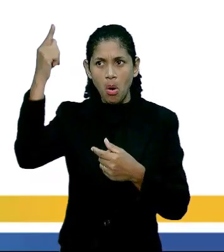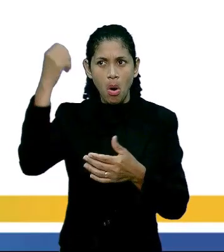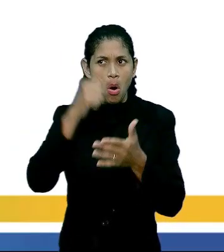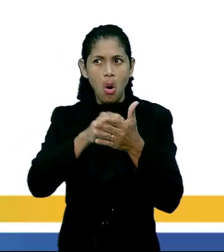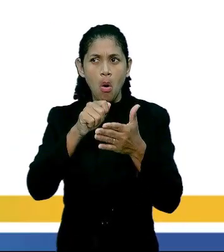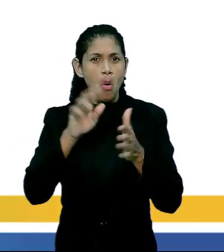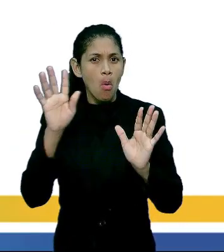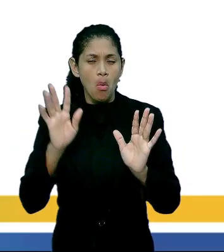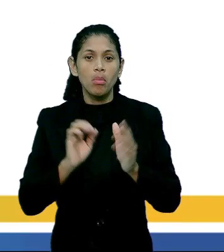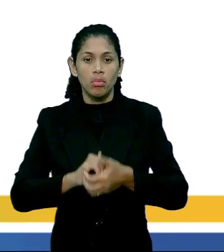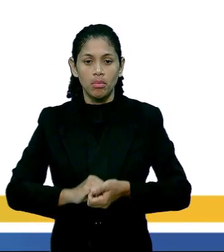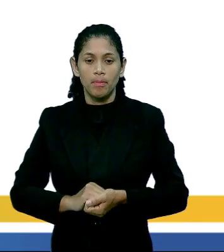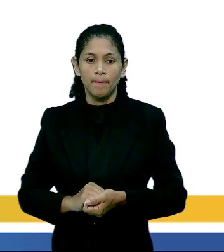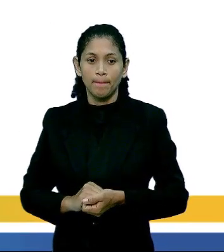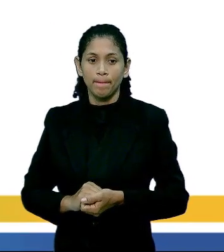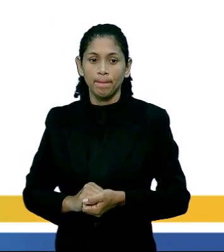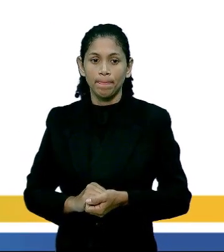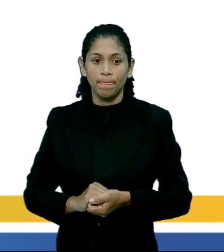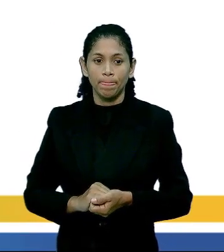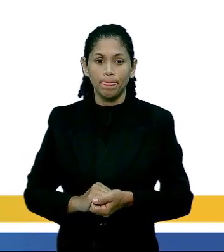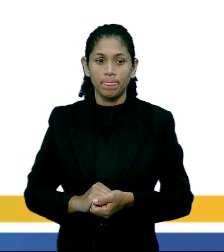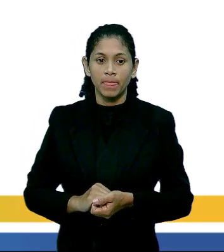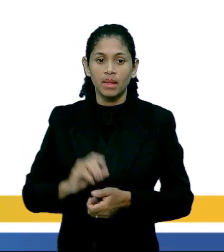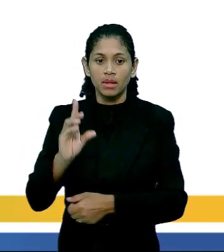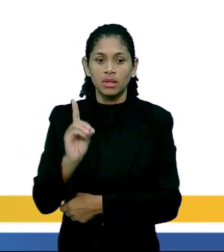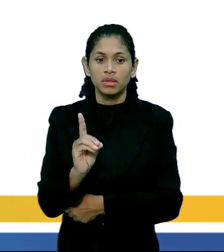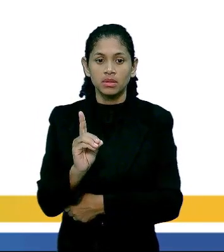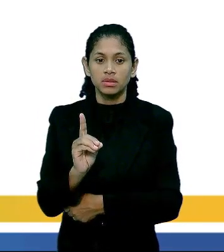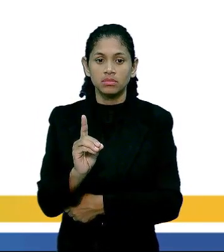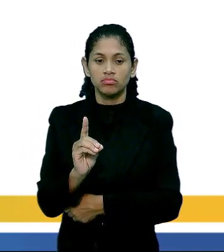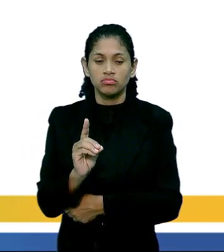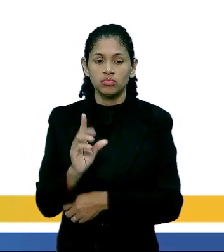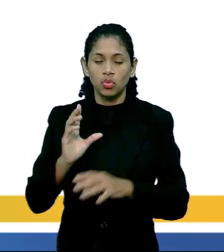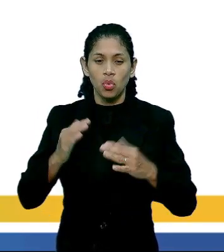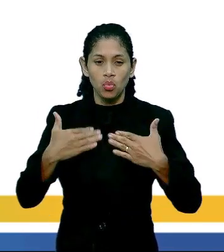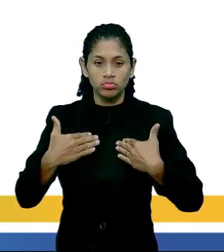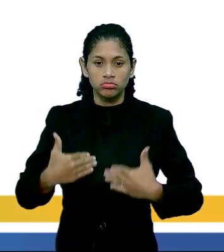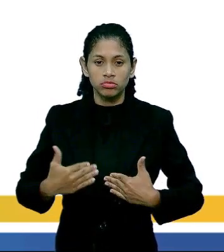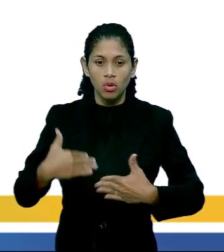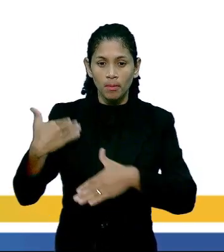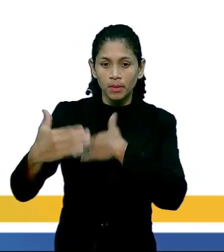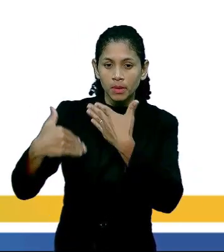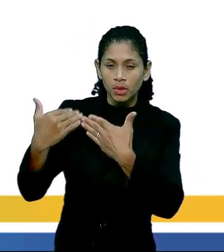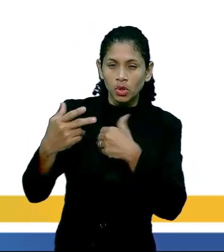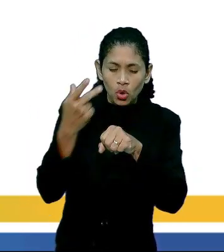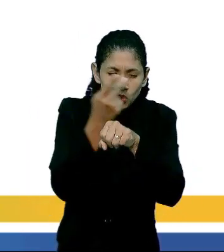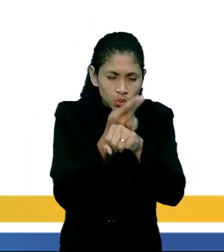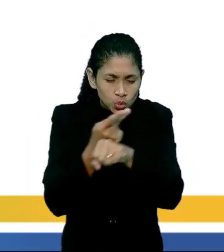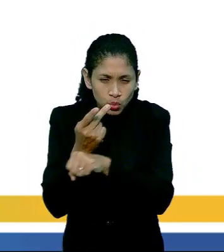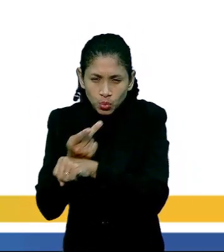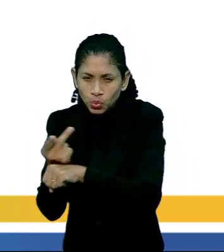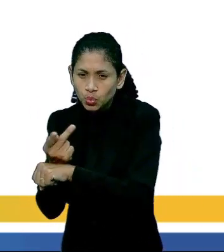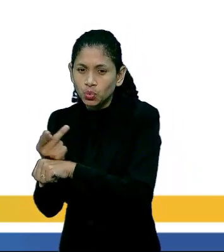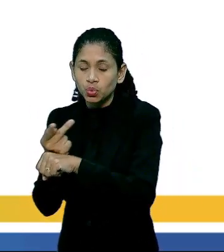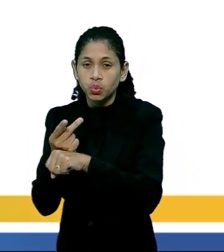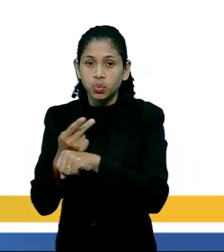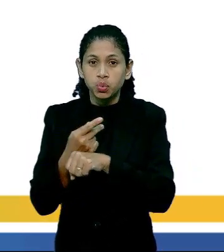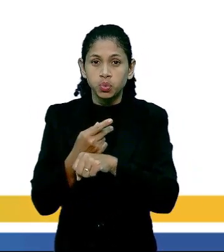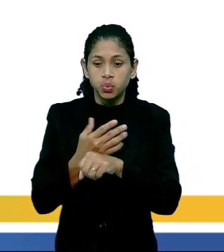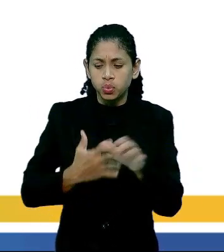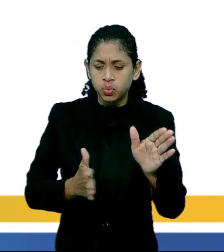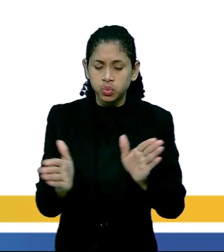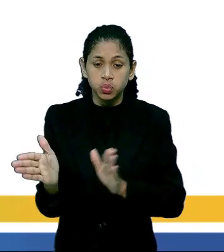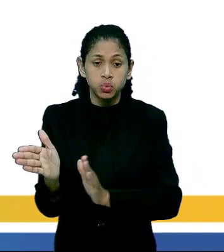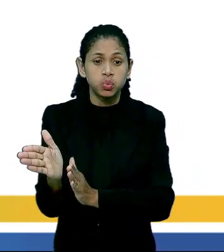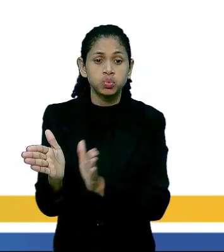afirmar essa. E por fim, o culto do corpo produz uma busca incansável, trilhada por meio da